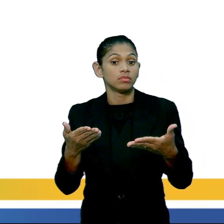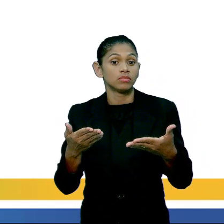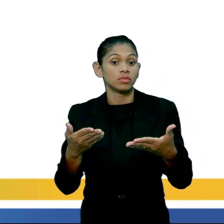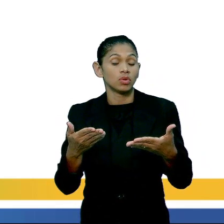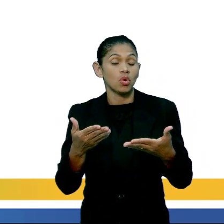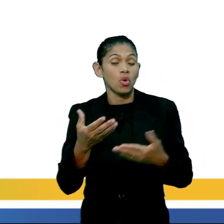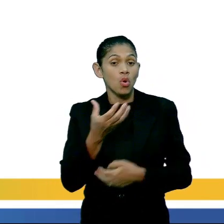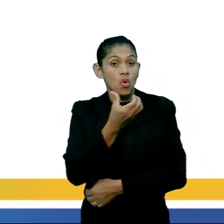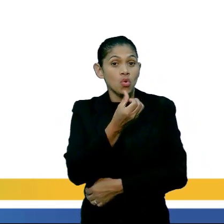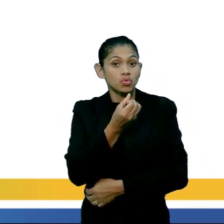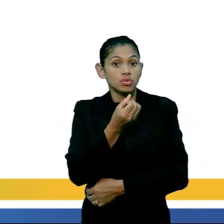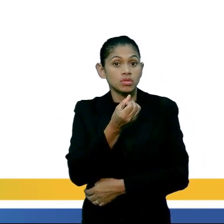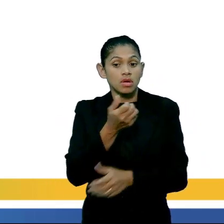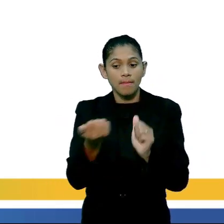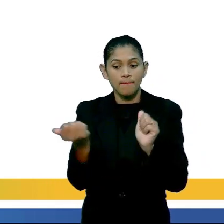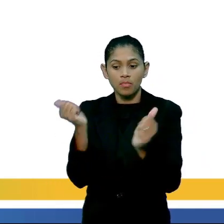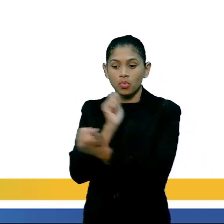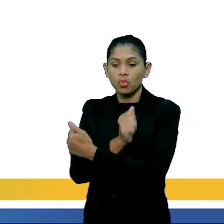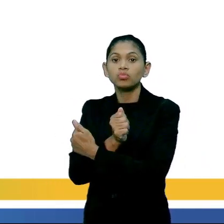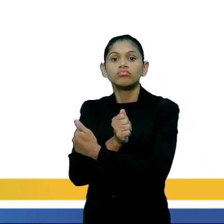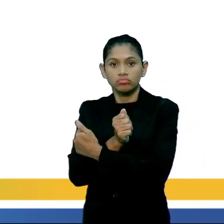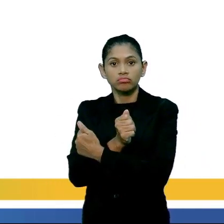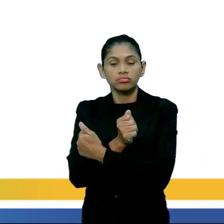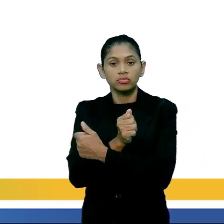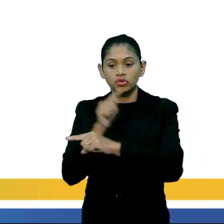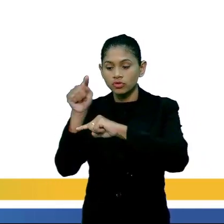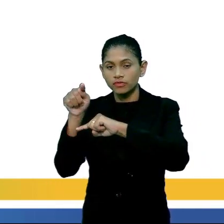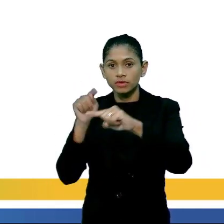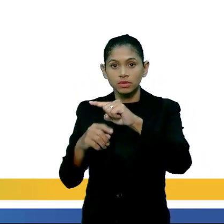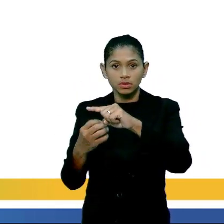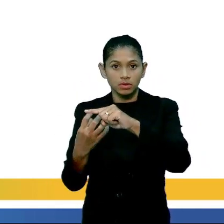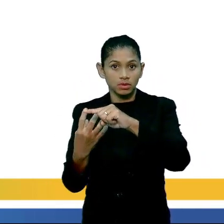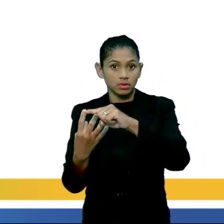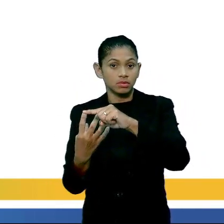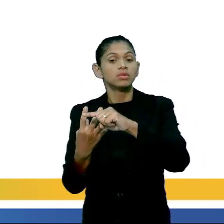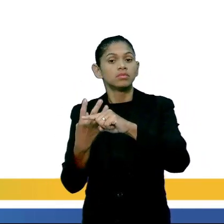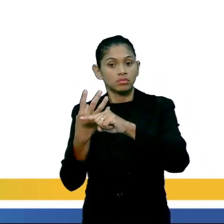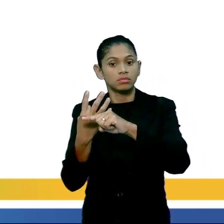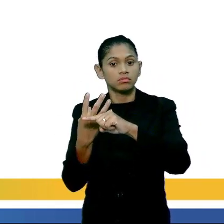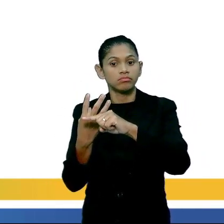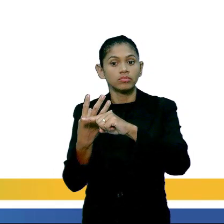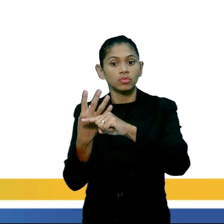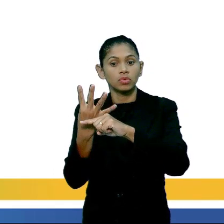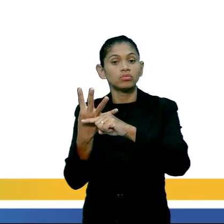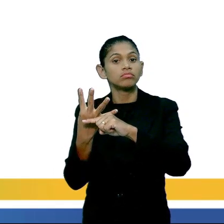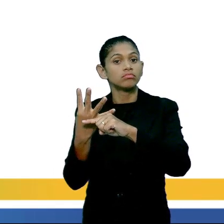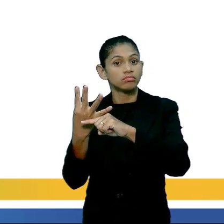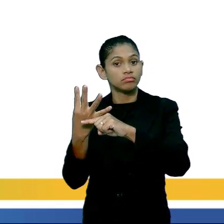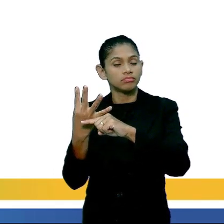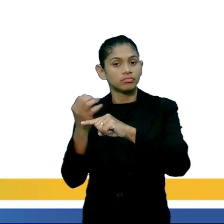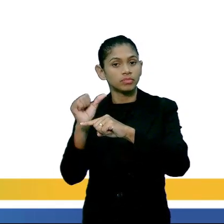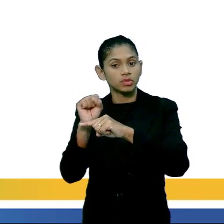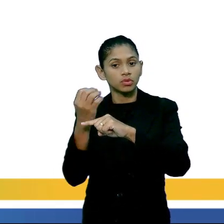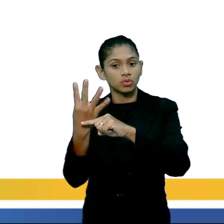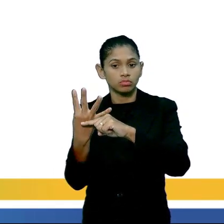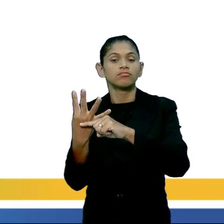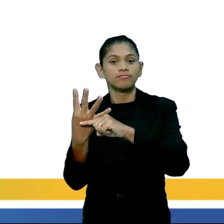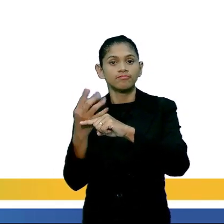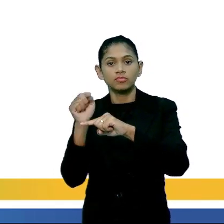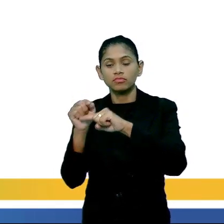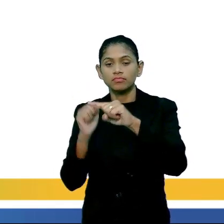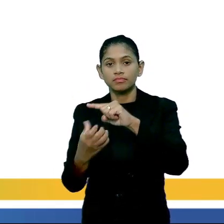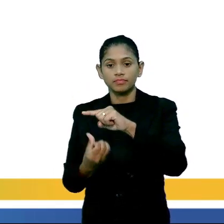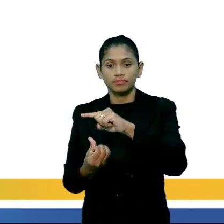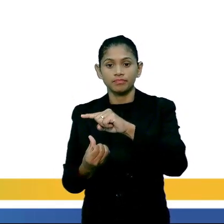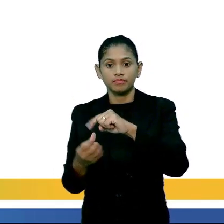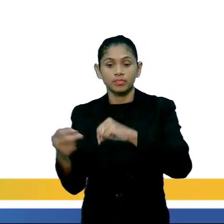6 que está multiplicando, vou passar dividindo pelo 84, vai ficar igual a 14. Então, nós temos